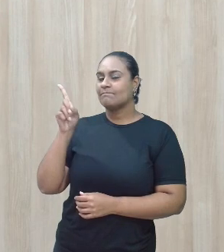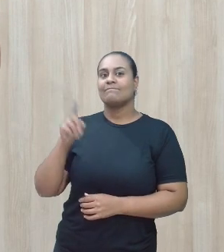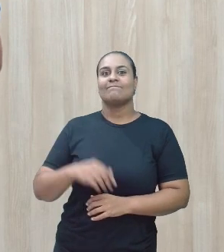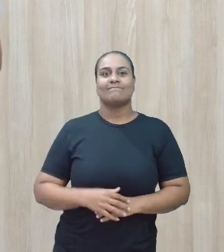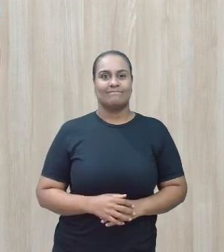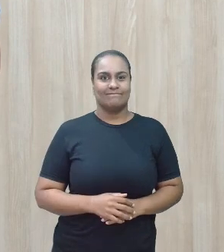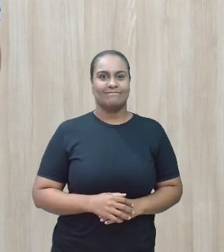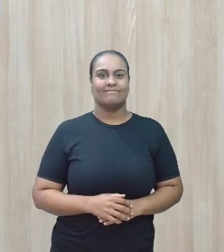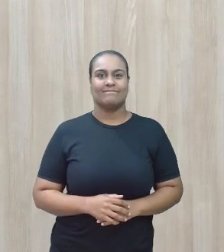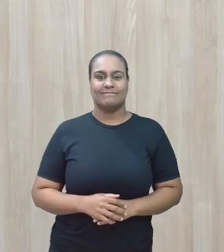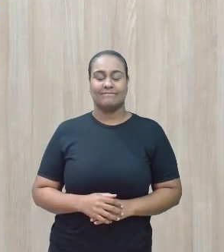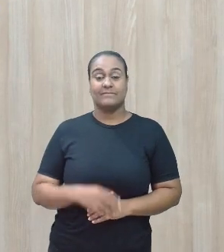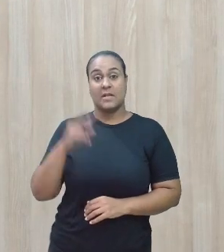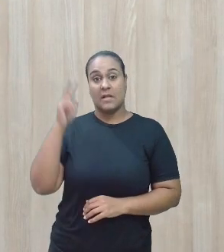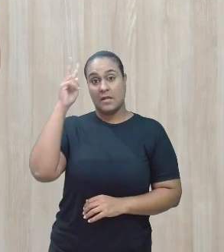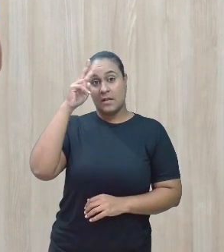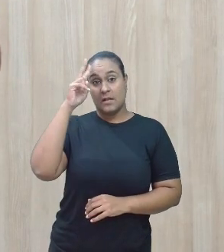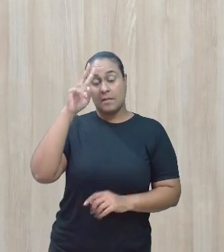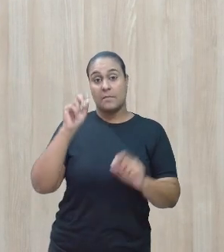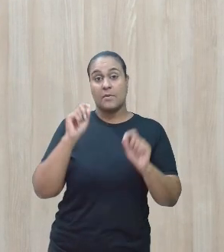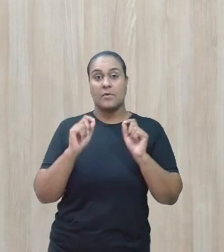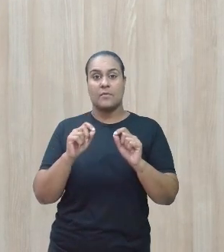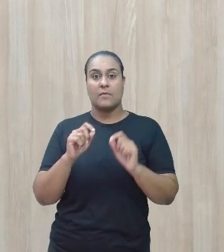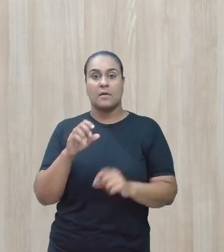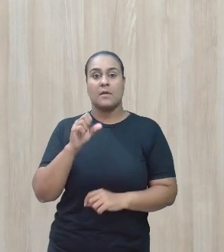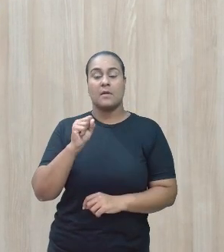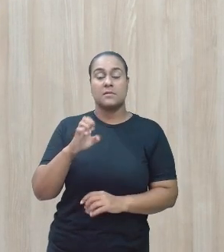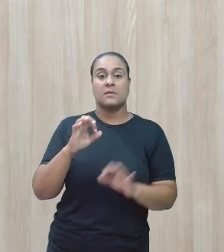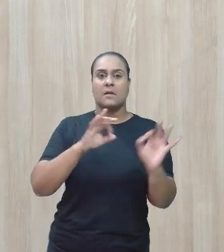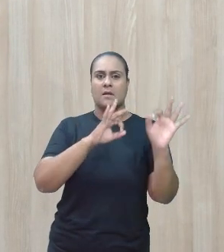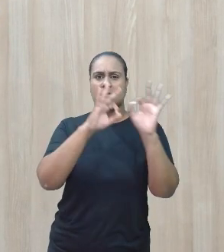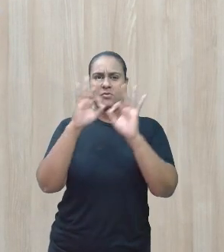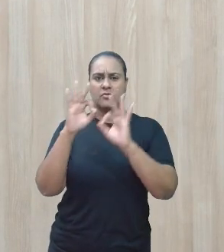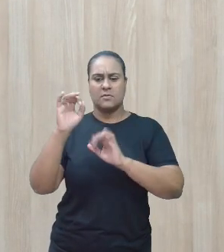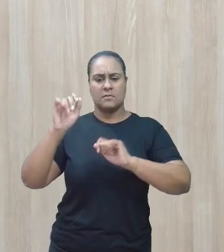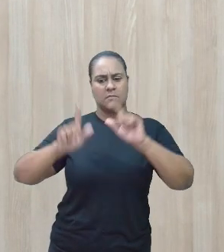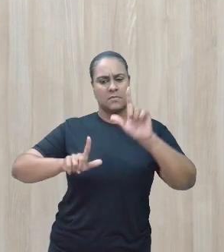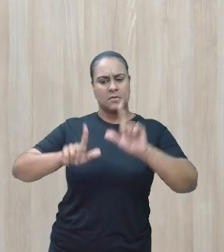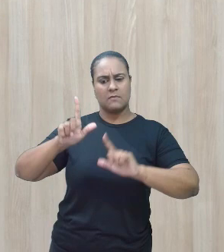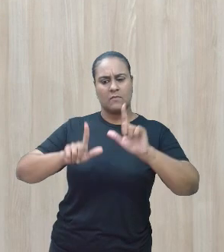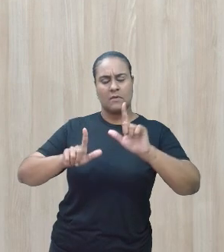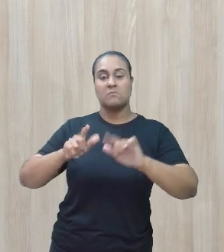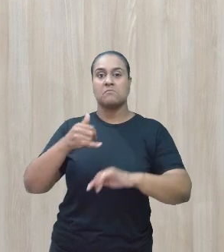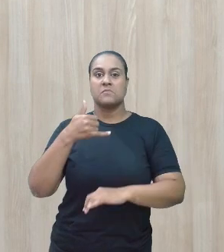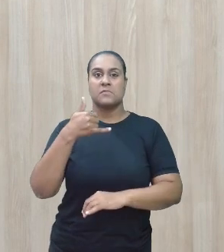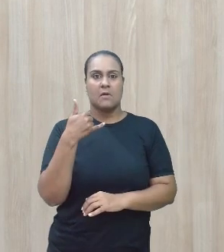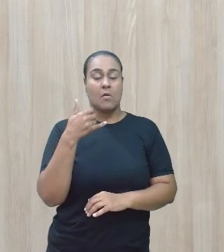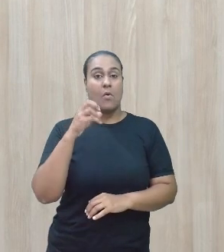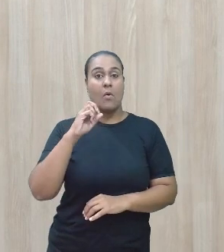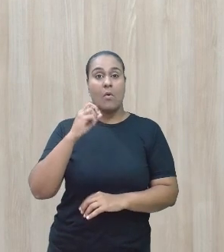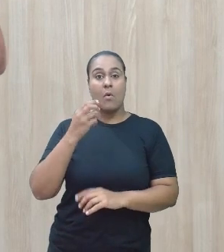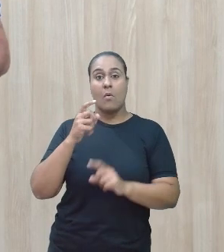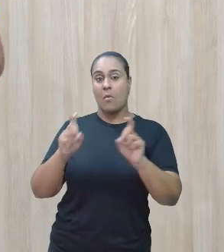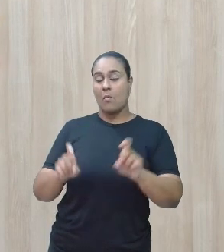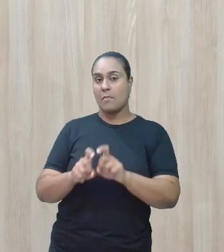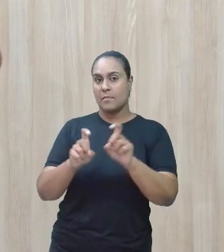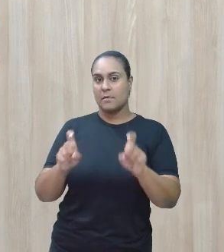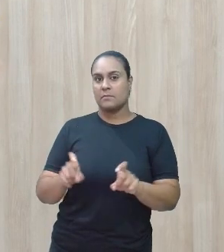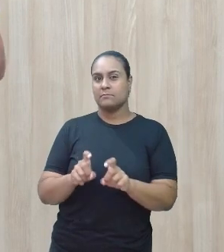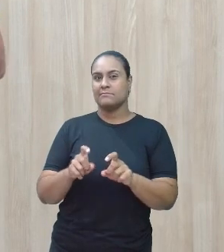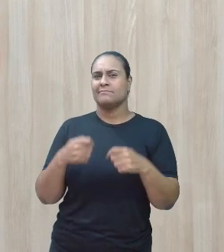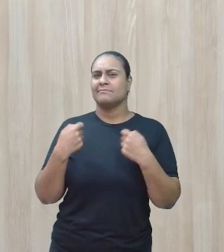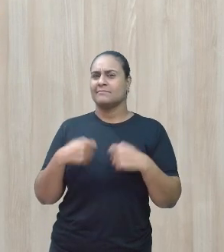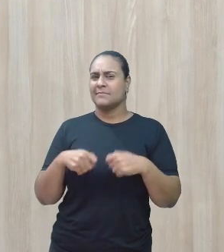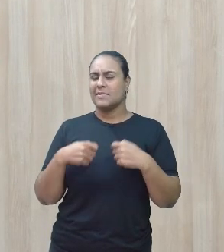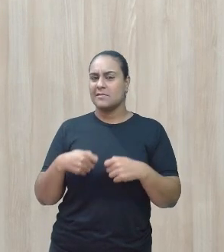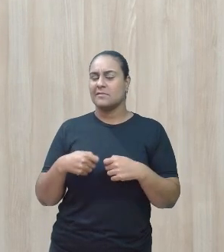ok? Então, lembrando mais uma vez que se você está vendo essa aula pela TV, ou pelo celular, ou pelo computador, e a gente vai precisar